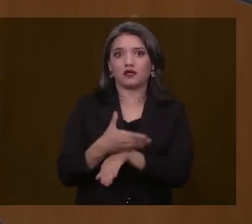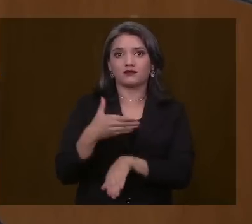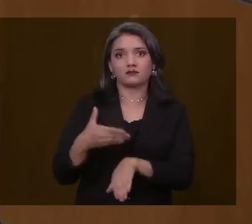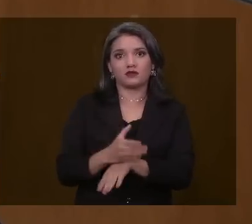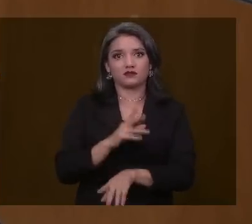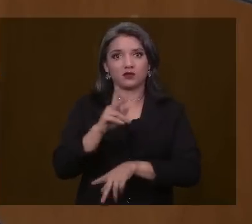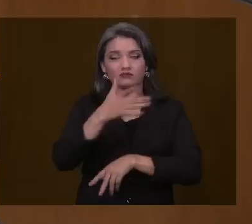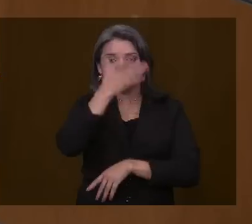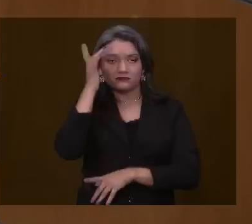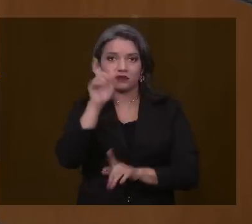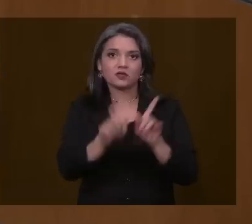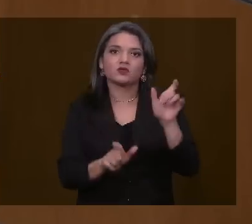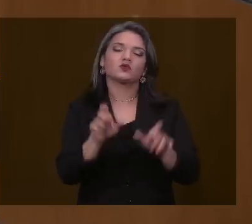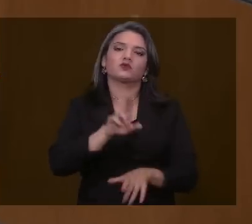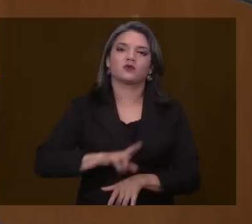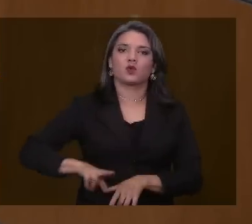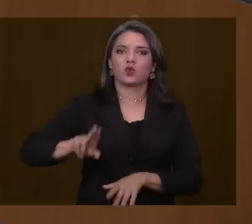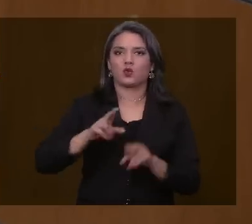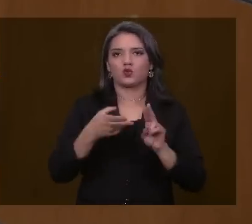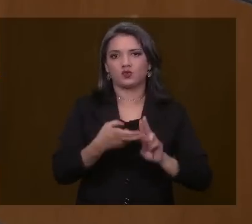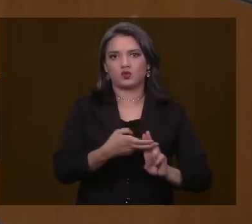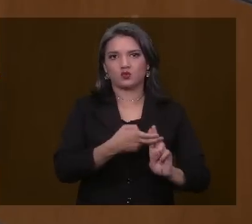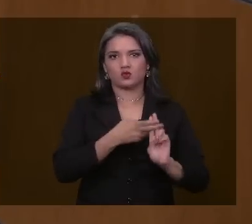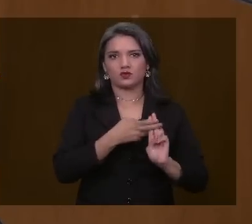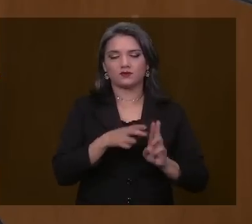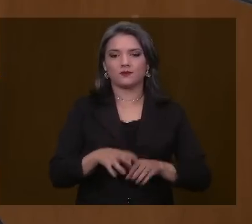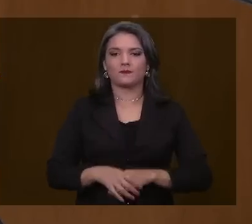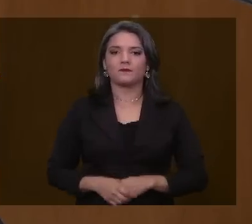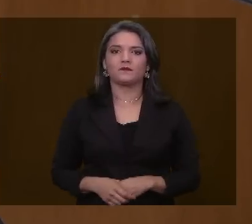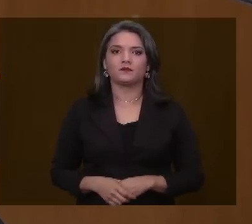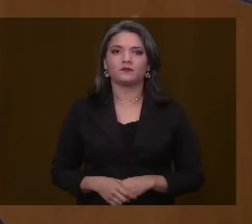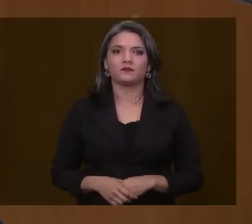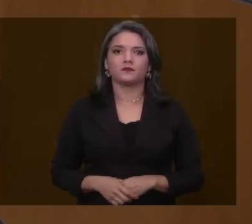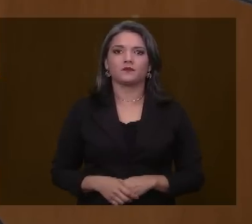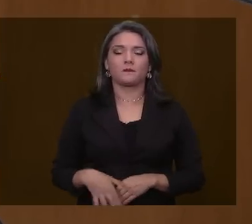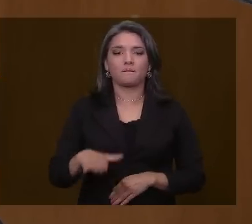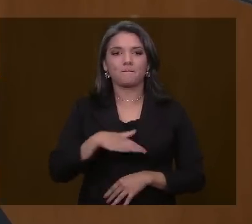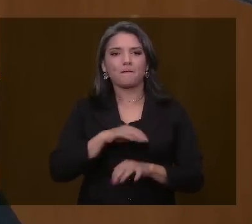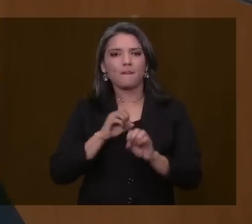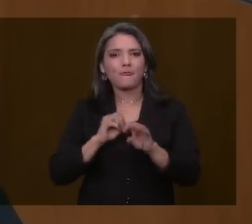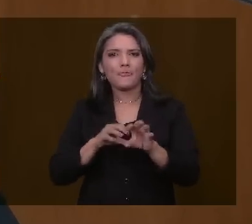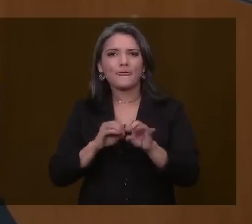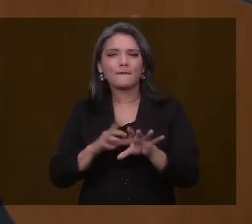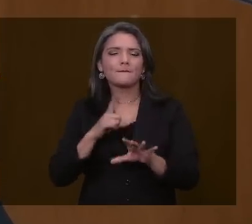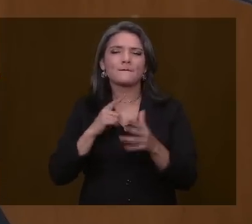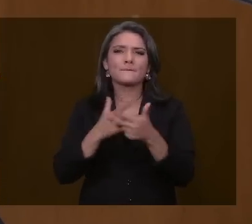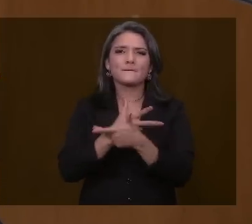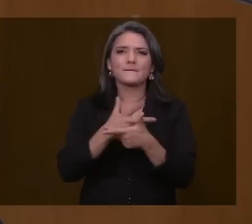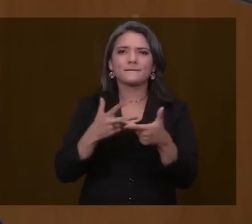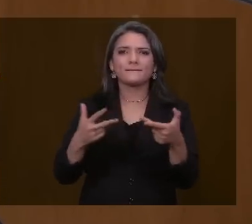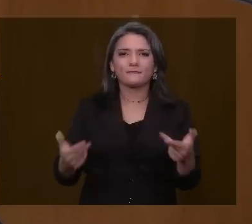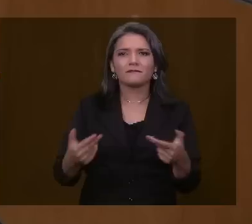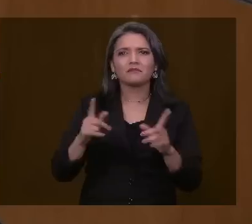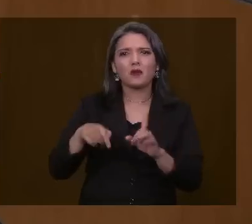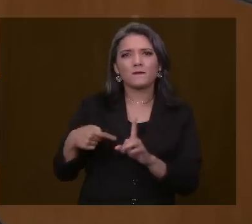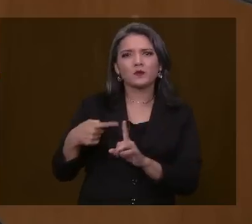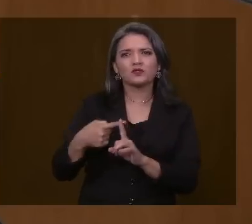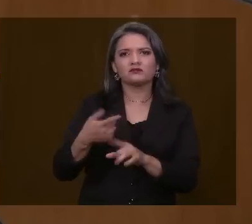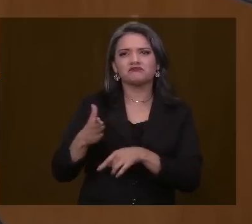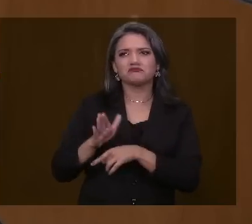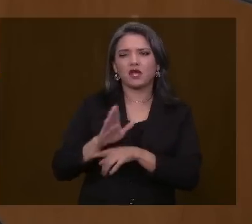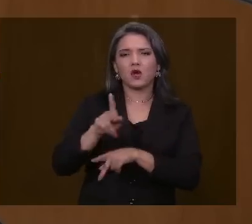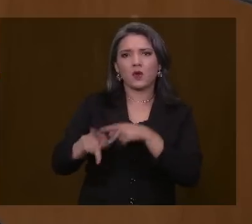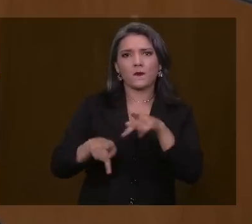dos usuários do sistema. No âmbito da educação, os ganhos em favor da população fizeram-se